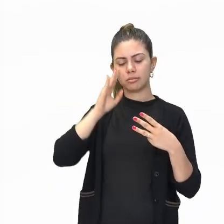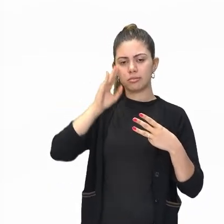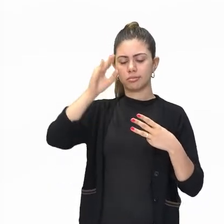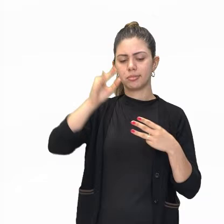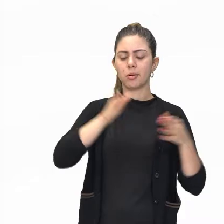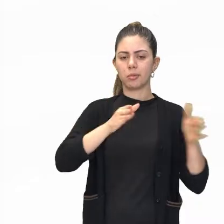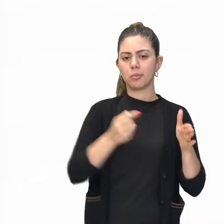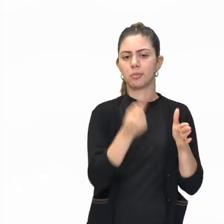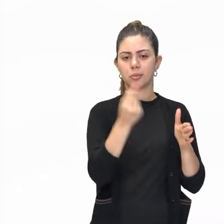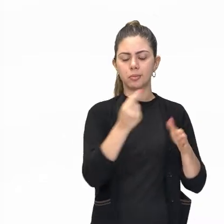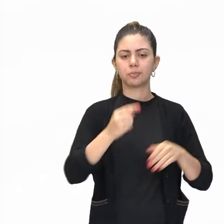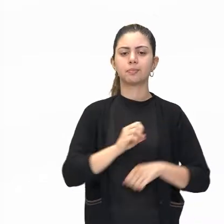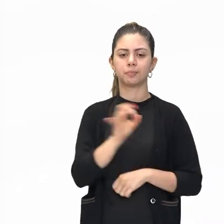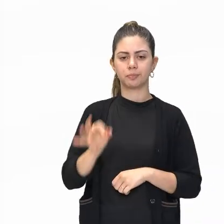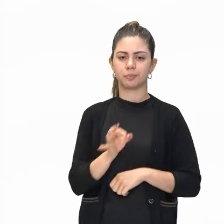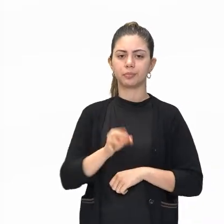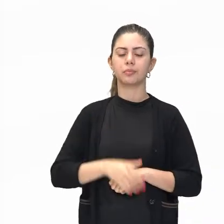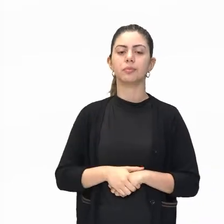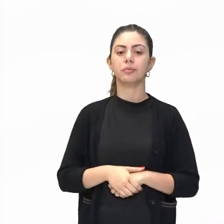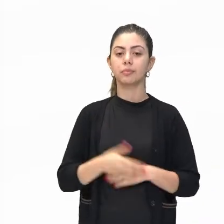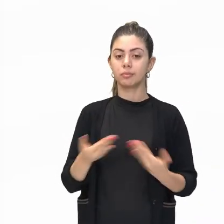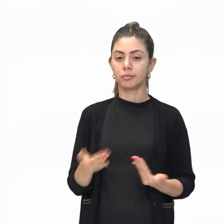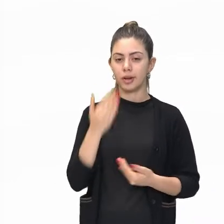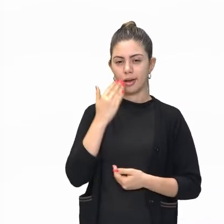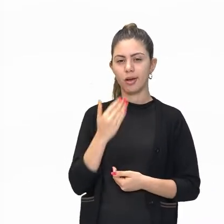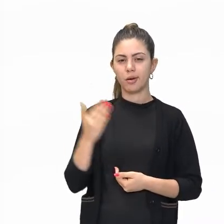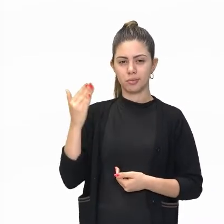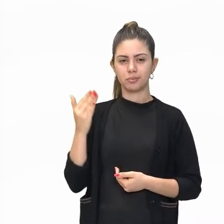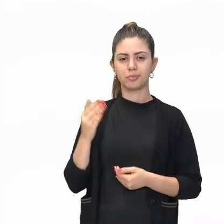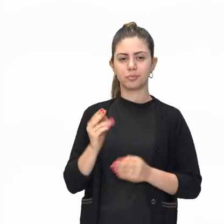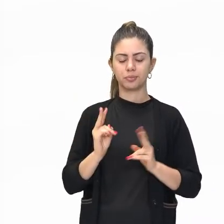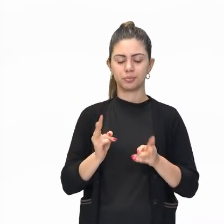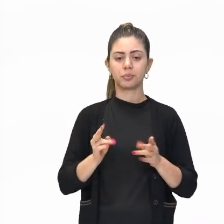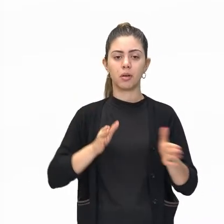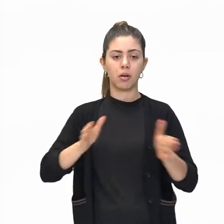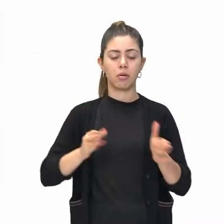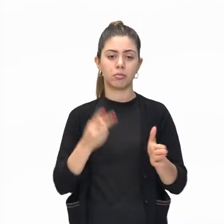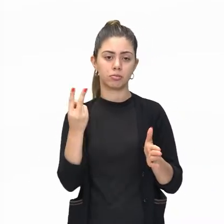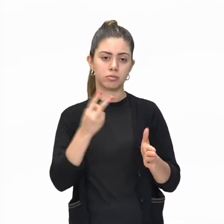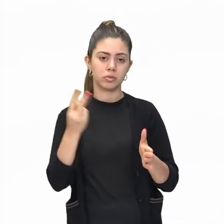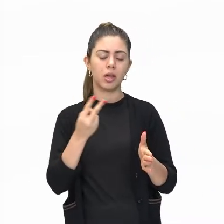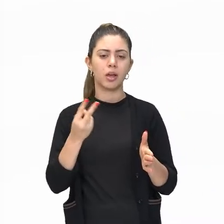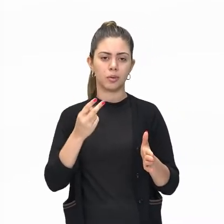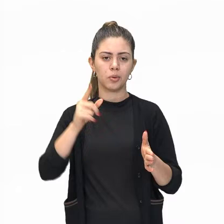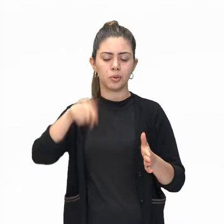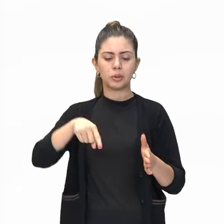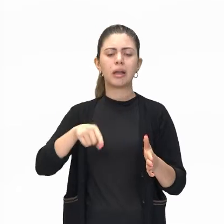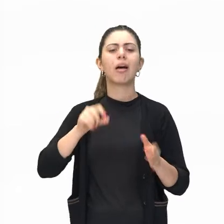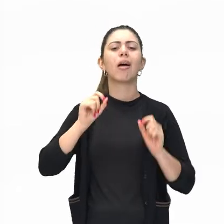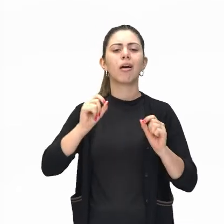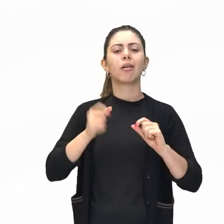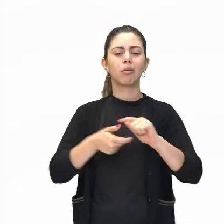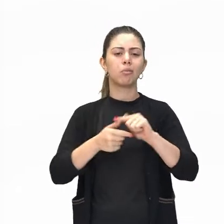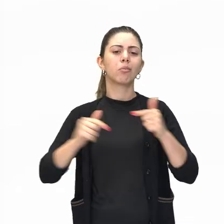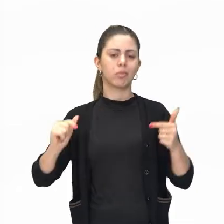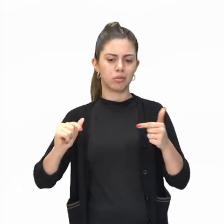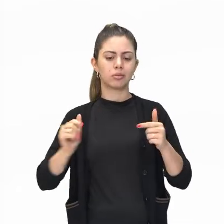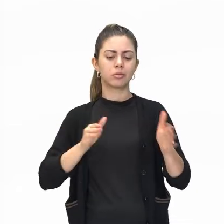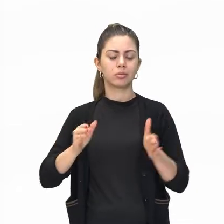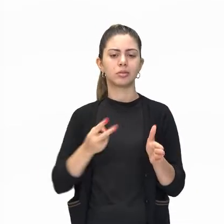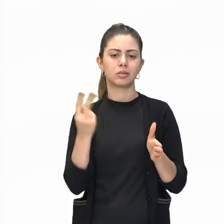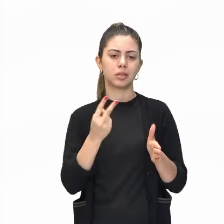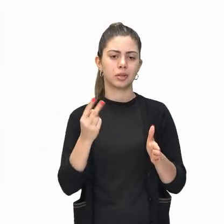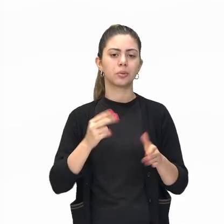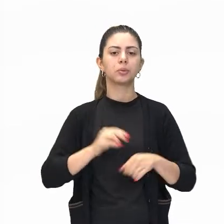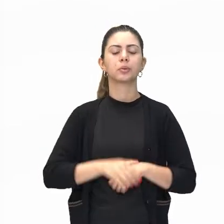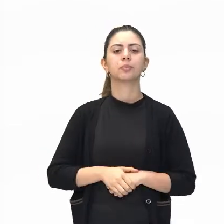primeiro momento, certo? Então vamos lá, continuar? E aí, nós temos aqui a segunda fase. Começou